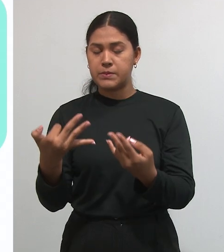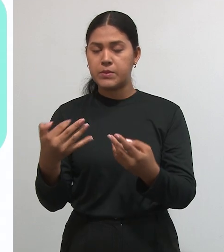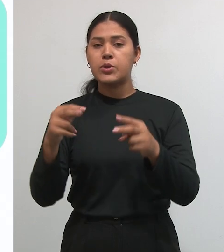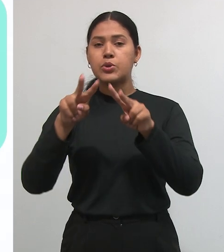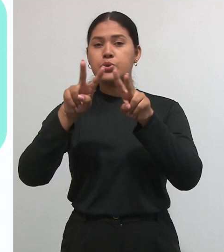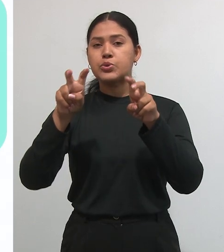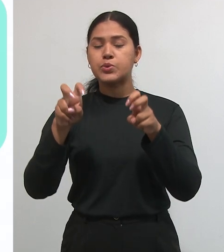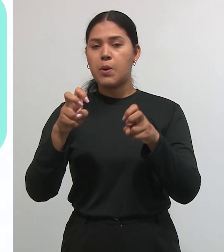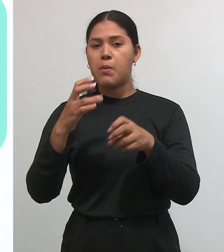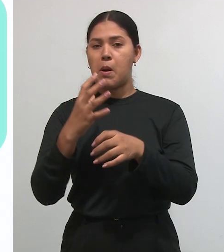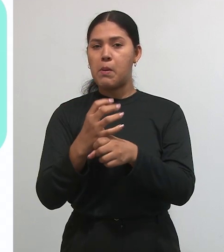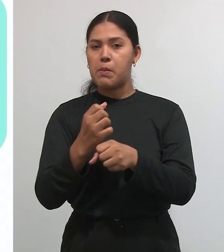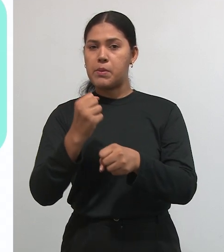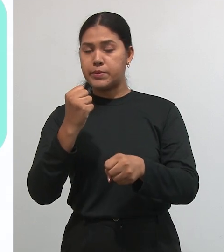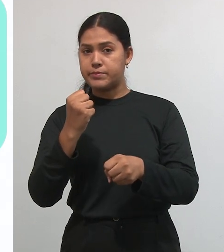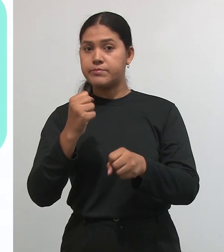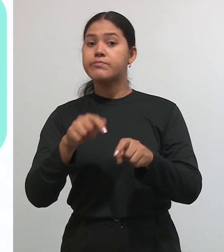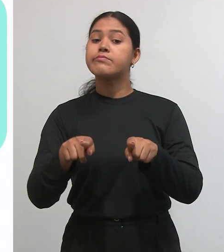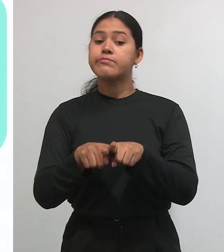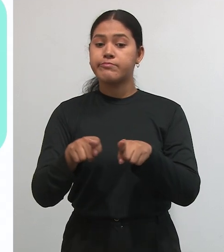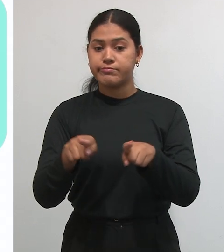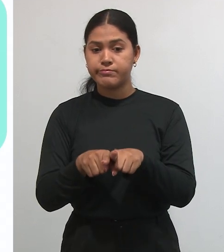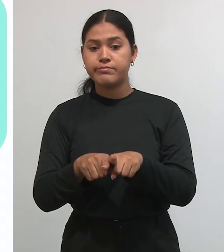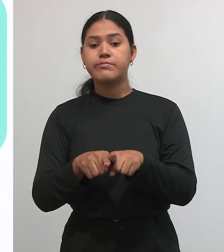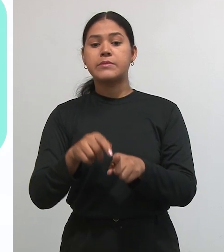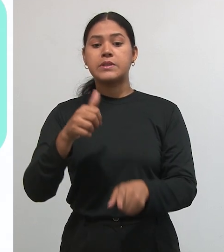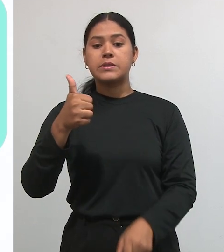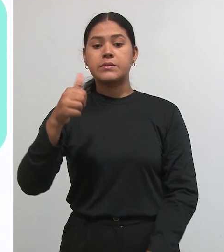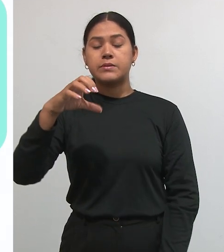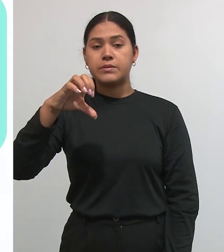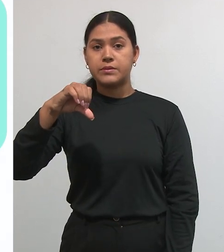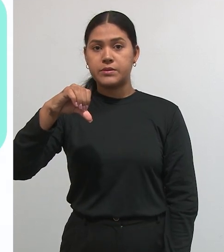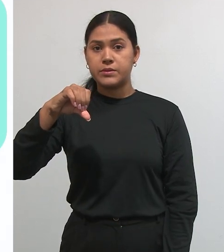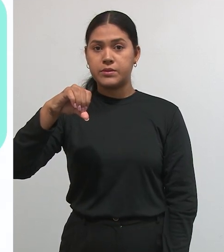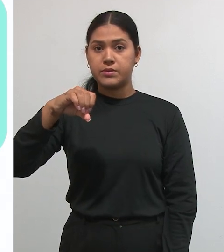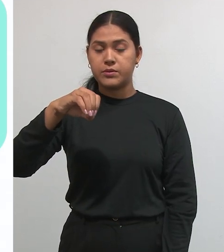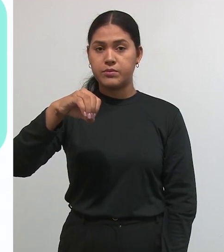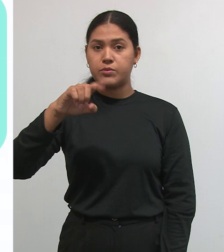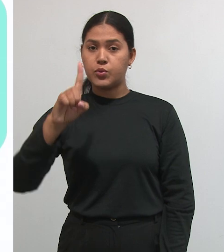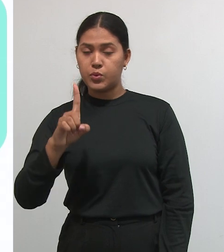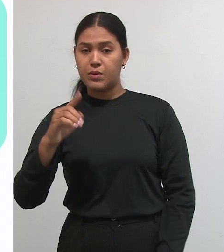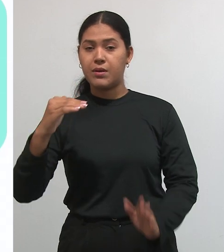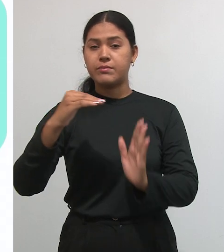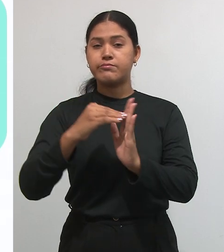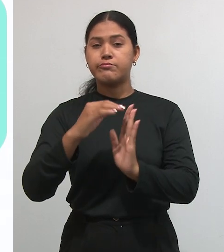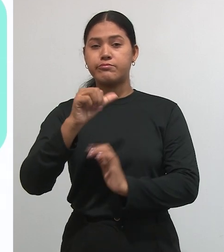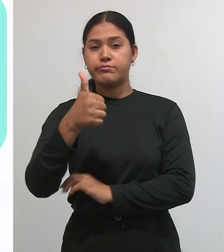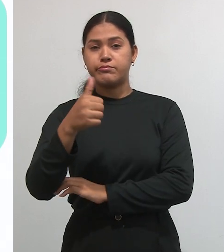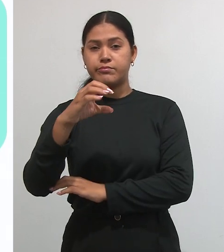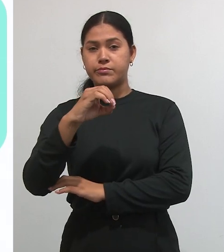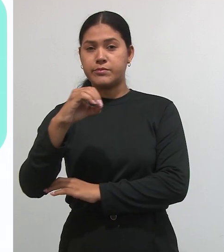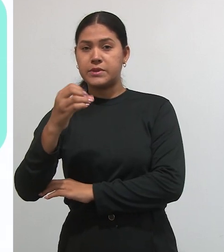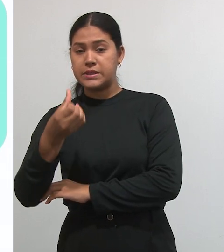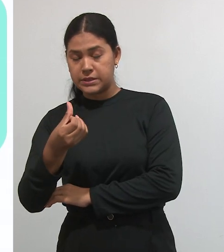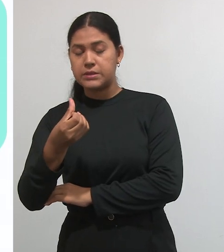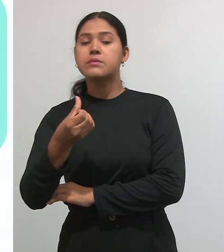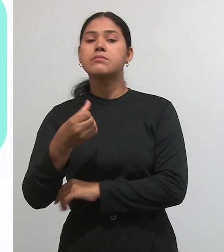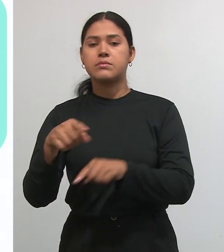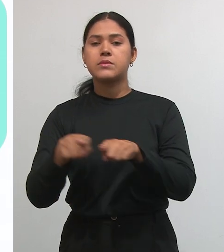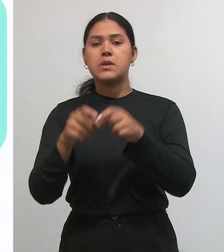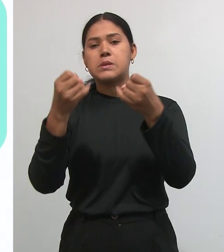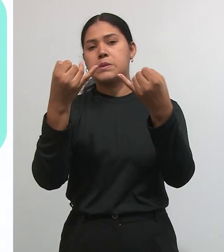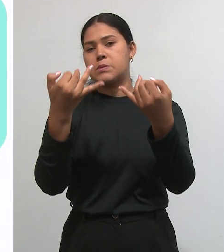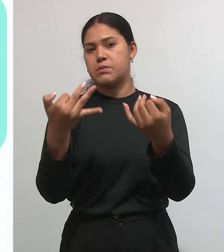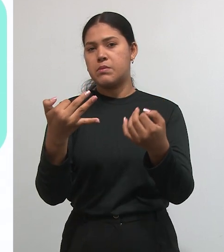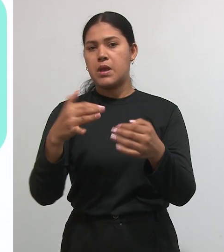artigo 101 a 106, que já aborda mais sobre os balanços públicos. A LRF, que ela veio o quê? Para estabelecer,